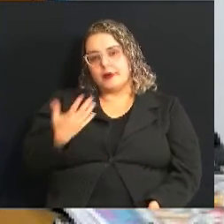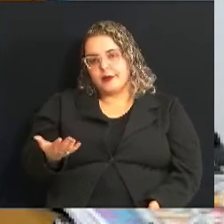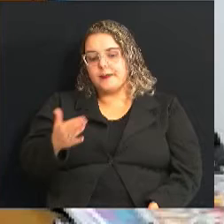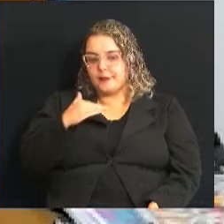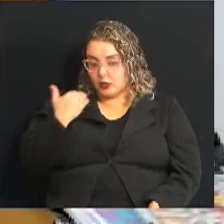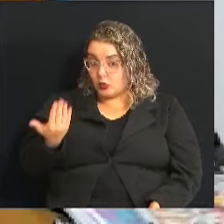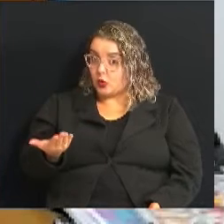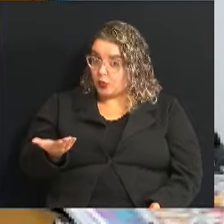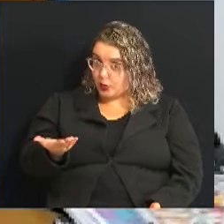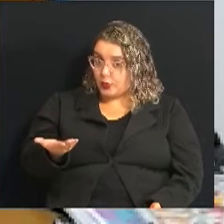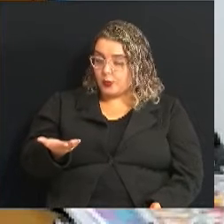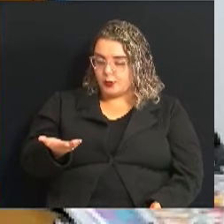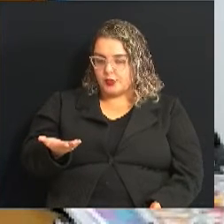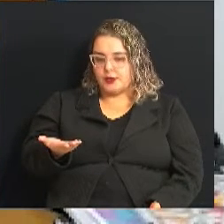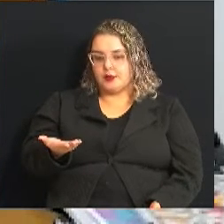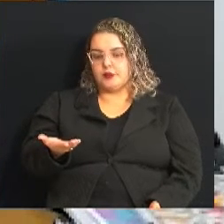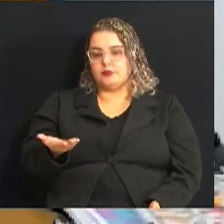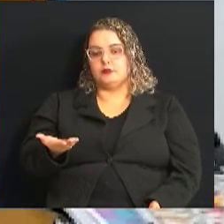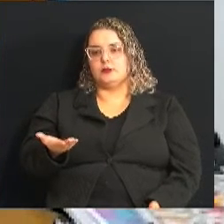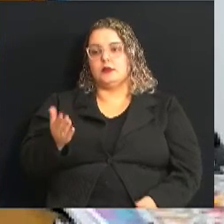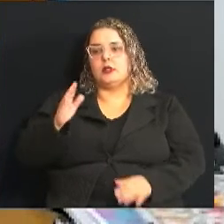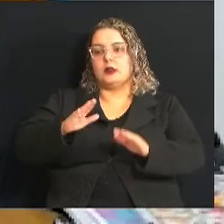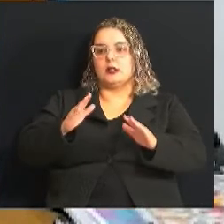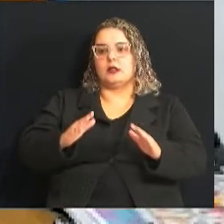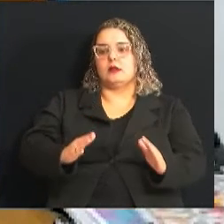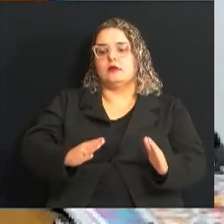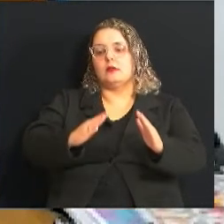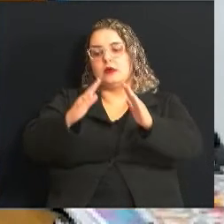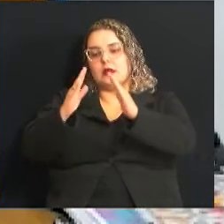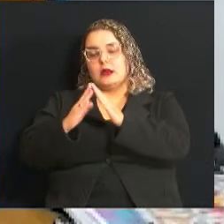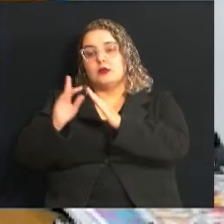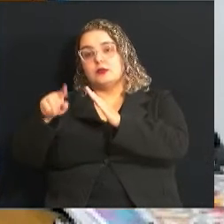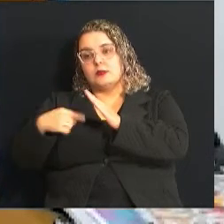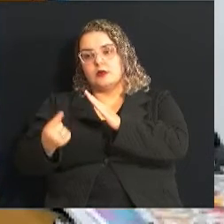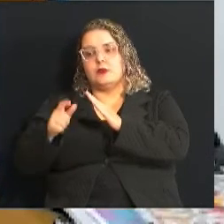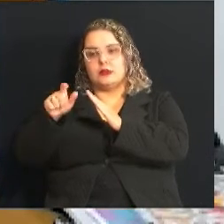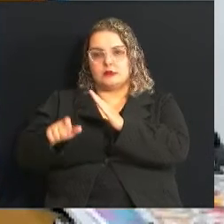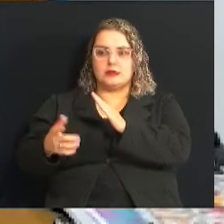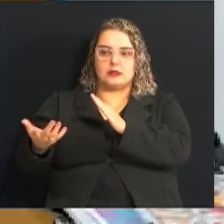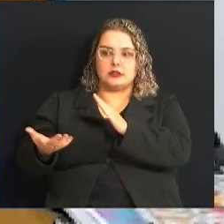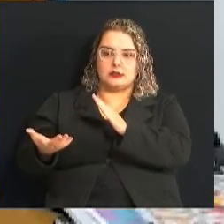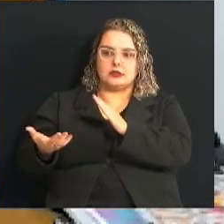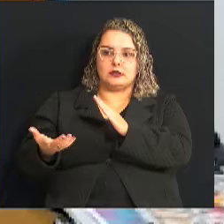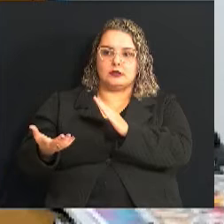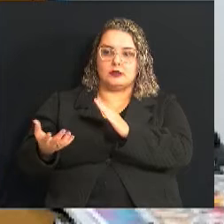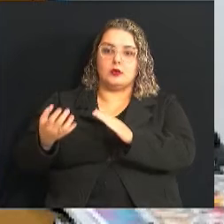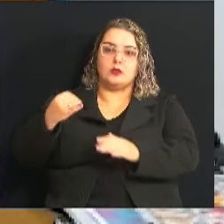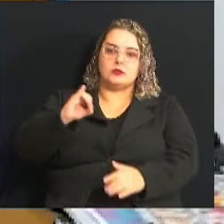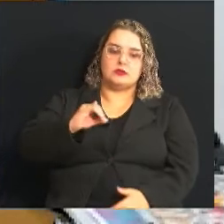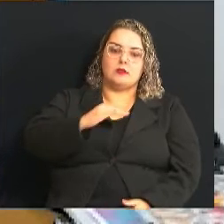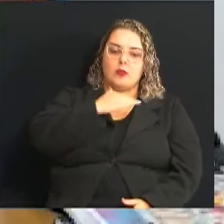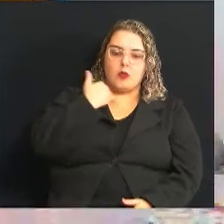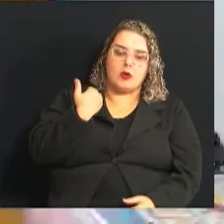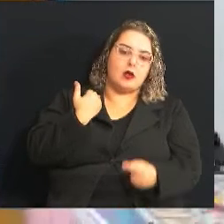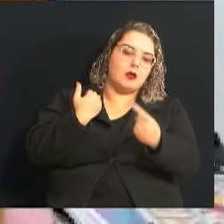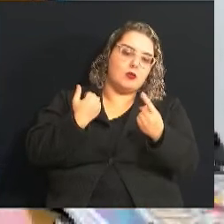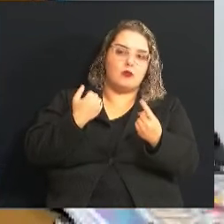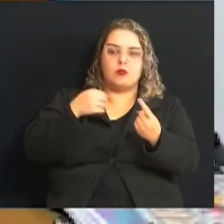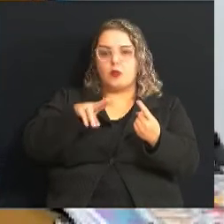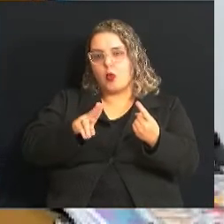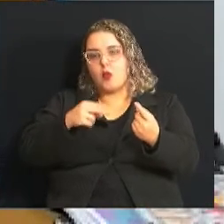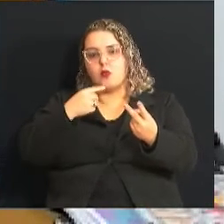vezes essa criança vai para casa de um terceiro, né? Ou se morreu um dos pais, e a